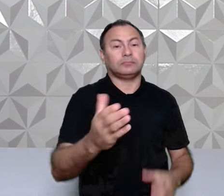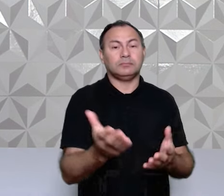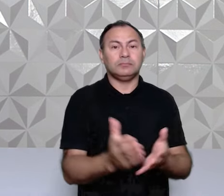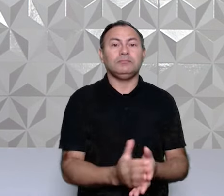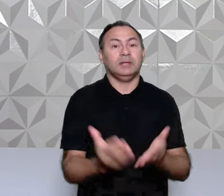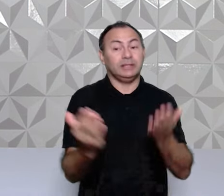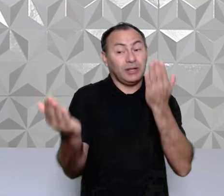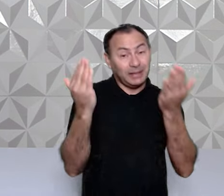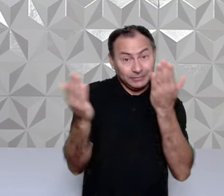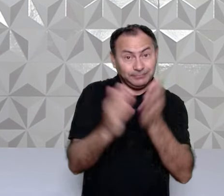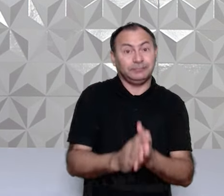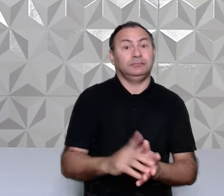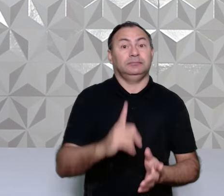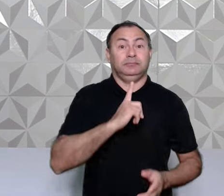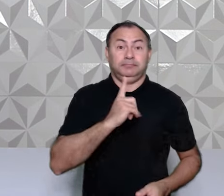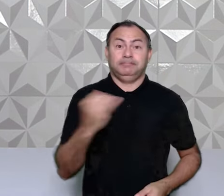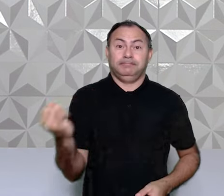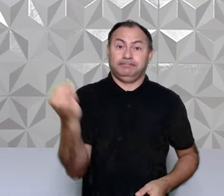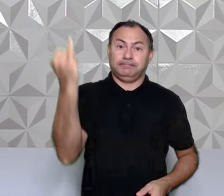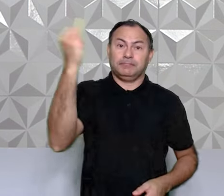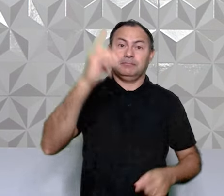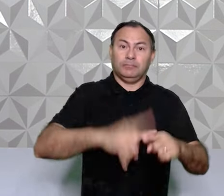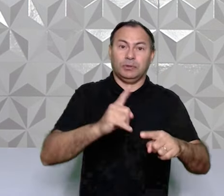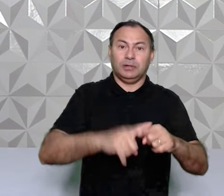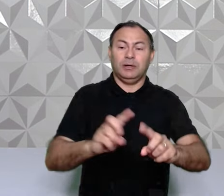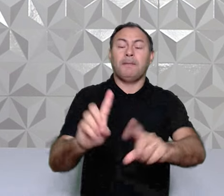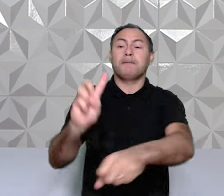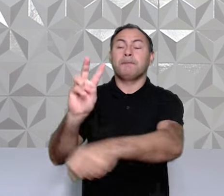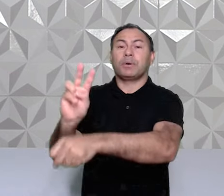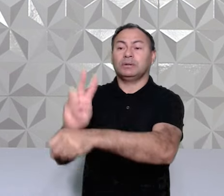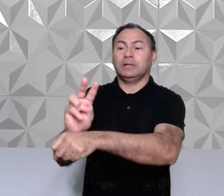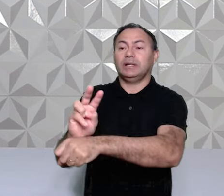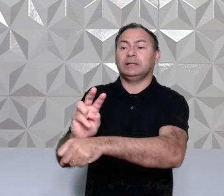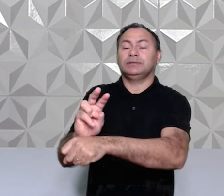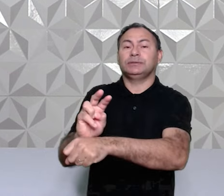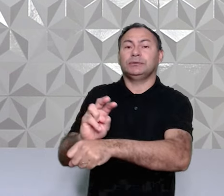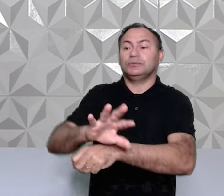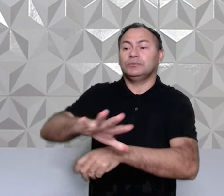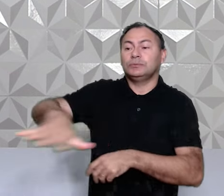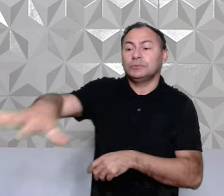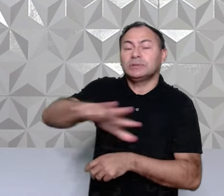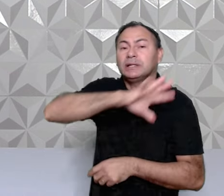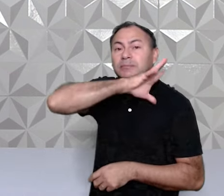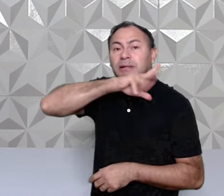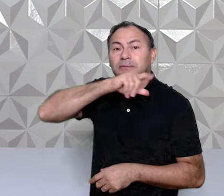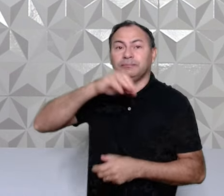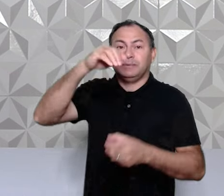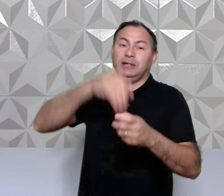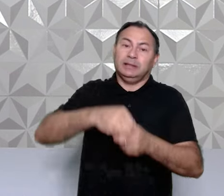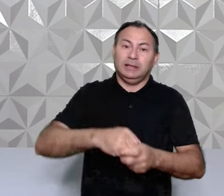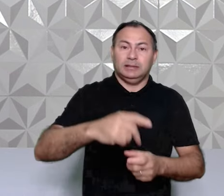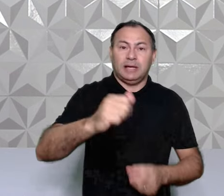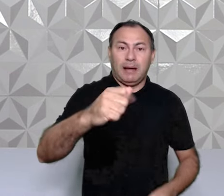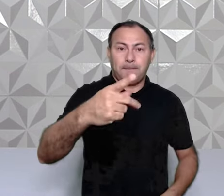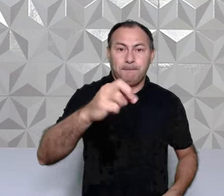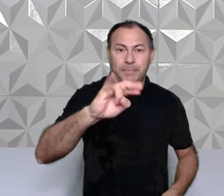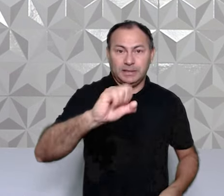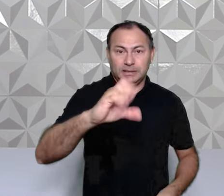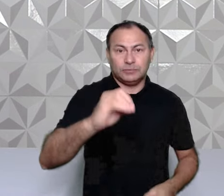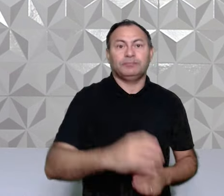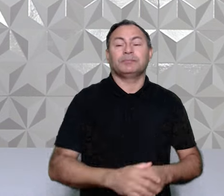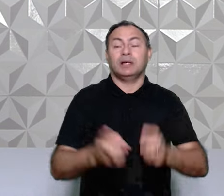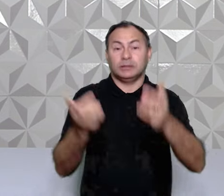né? E tem uma importância muito grande porque protege o rebanho, né? Então dentro desse